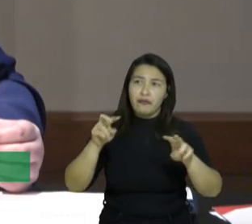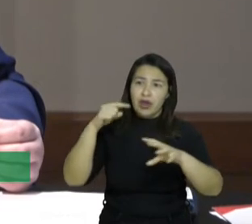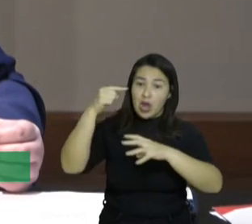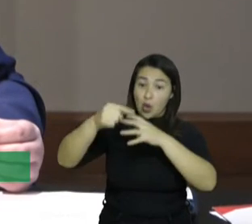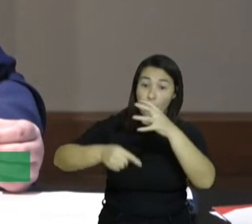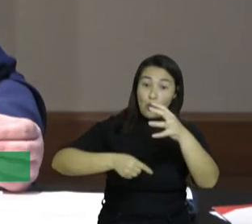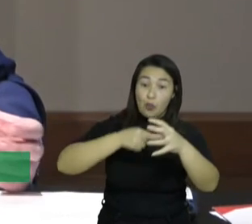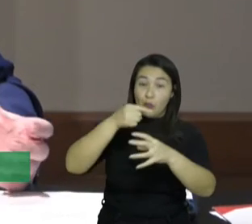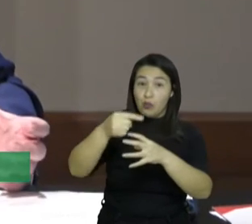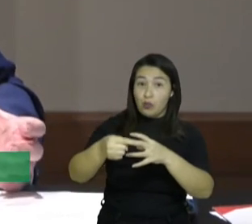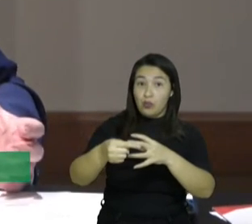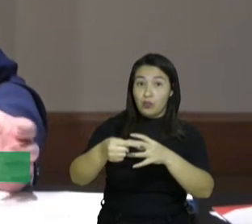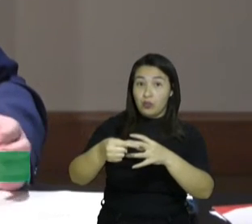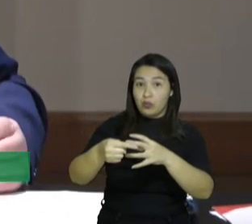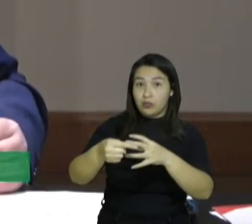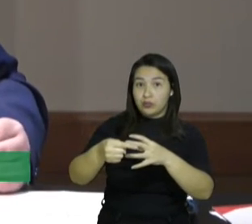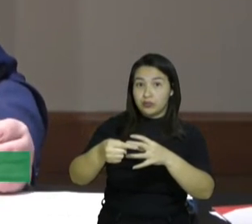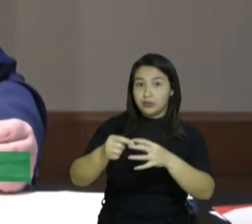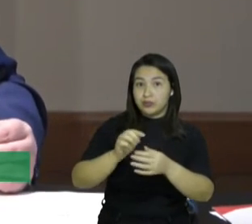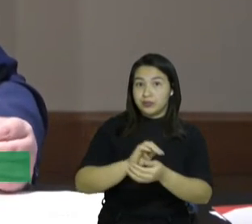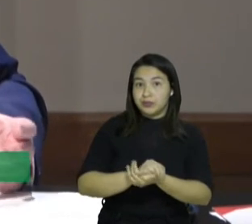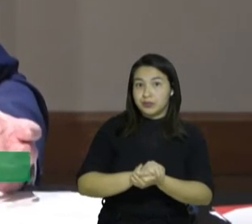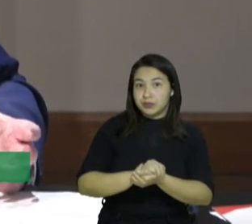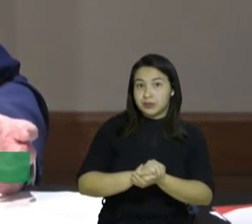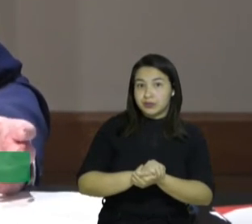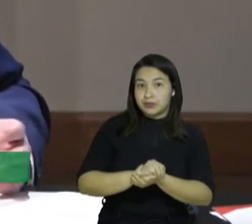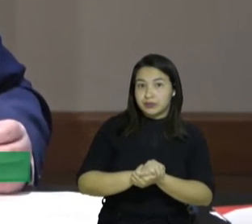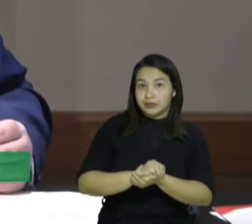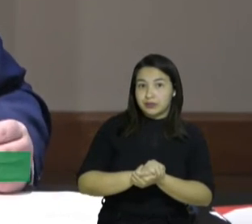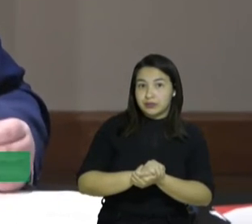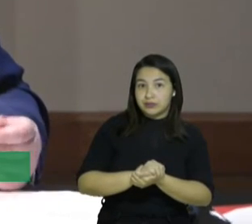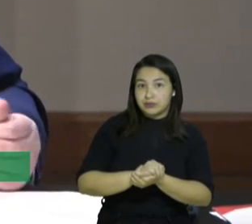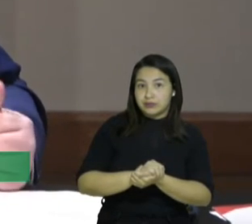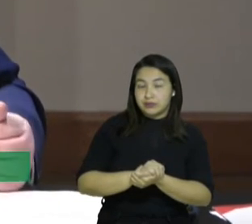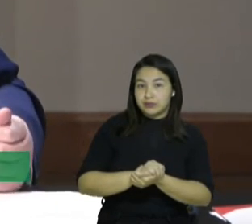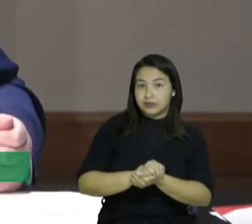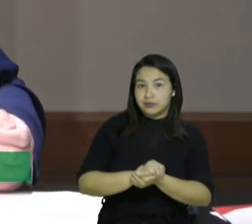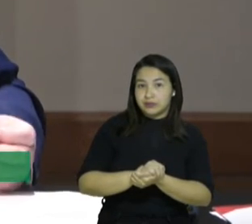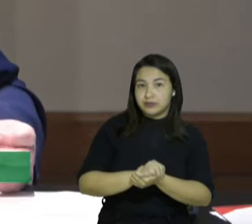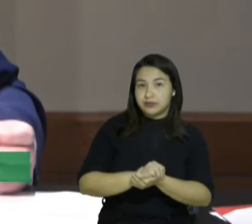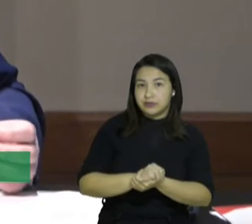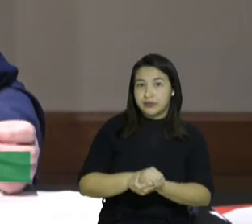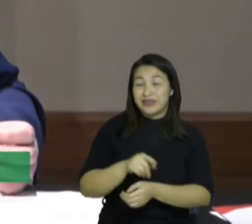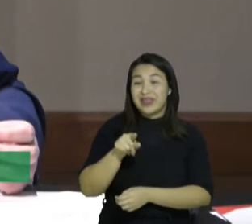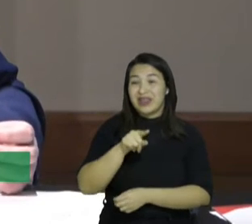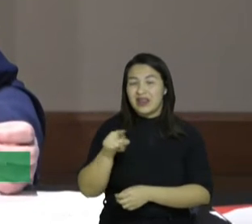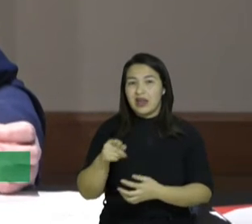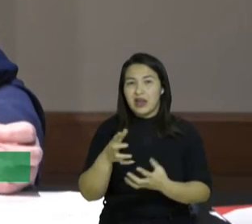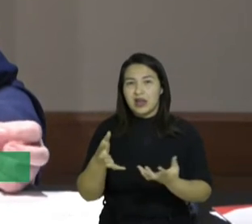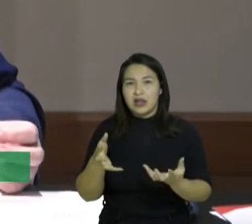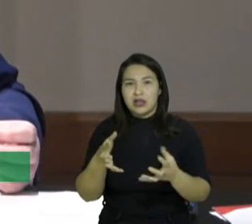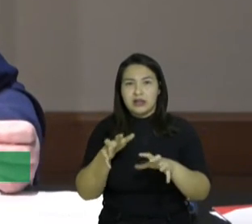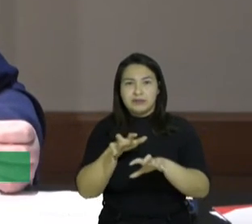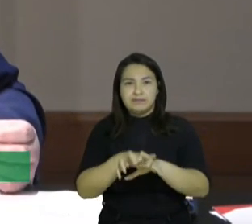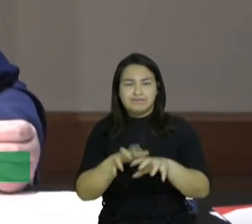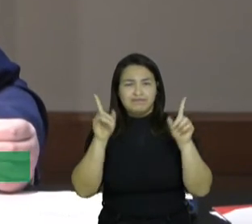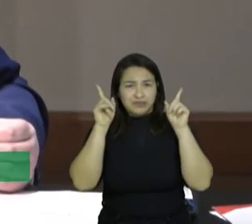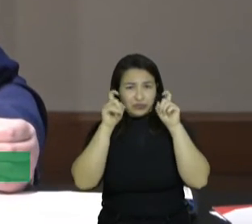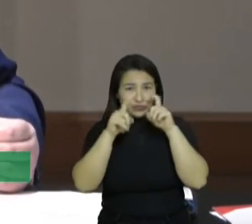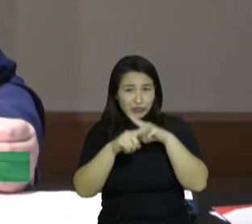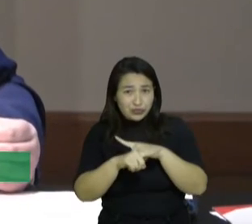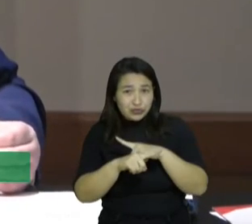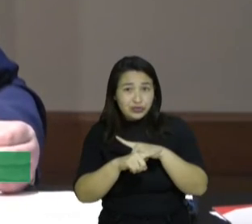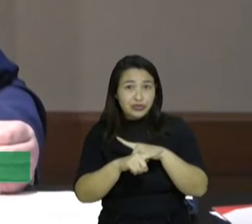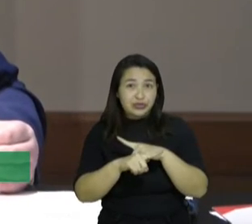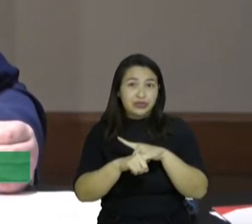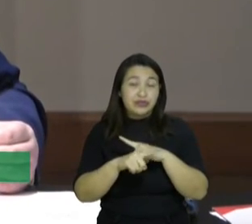eh além dessa dessa dinâmica né dessa dessa interdependência complexa você tem hoje